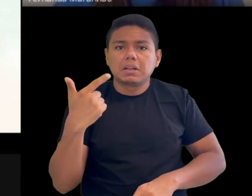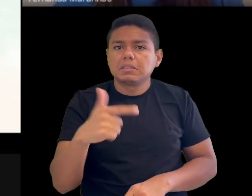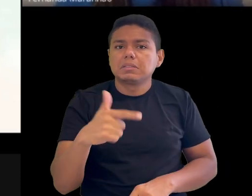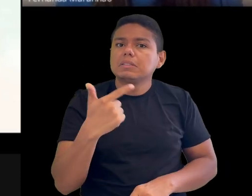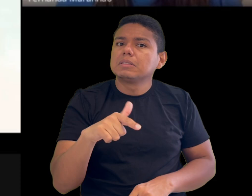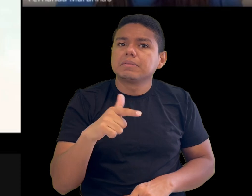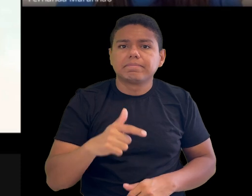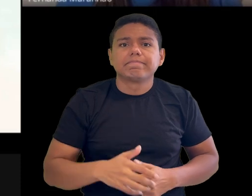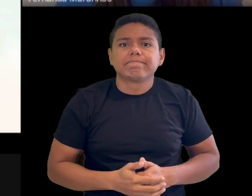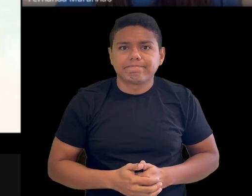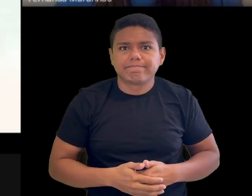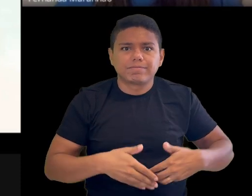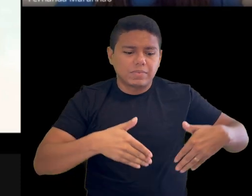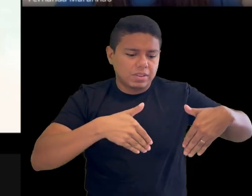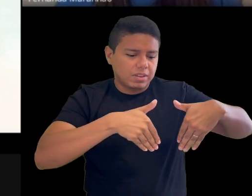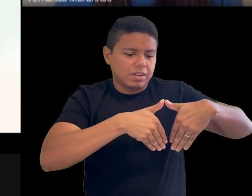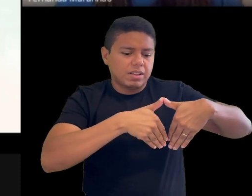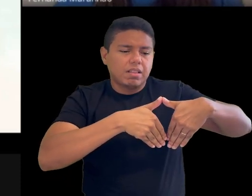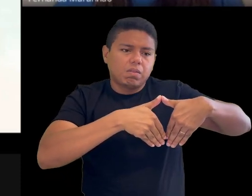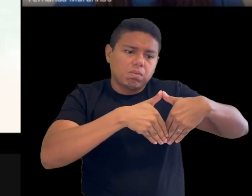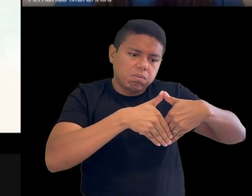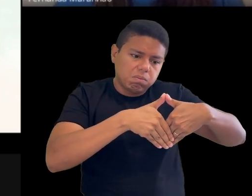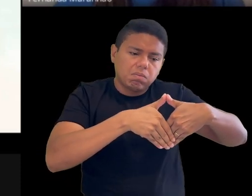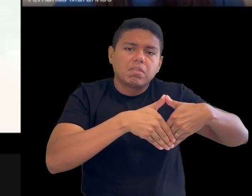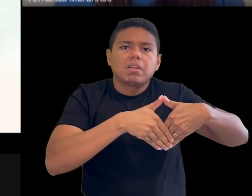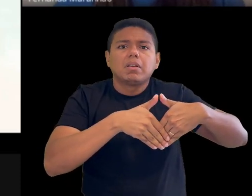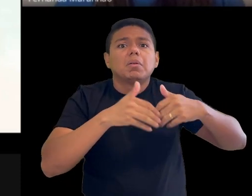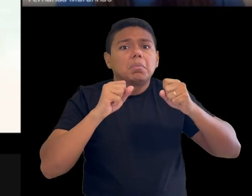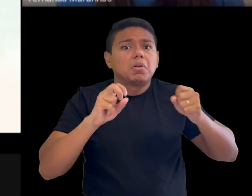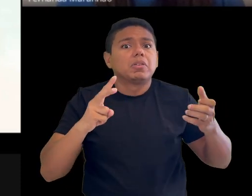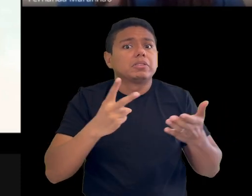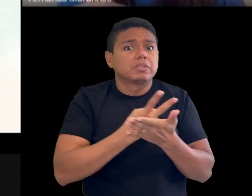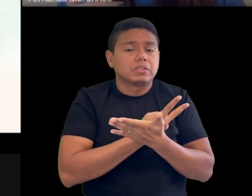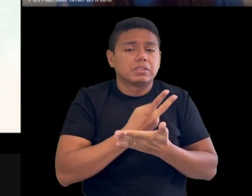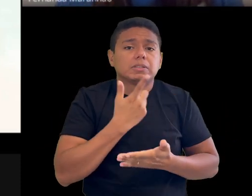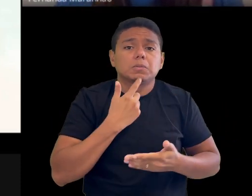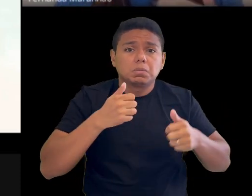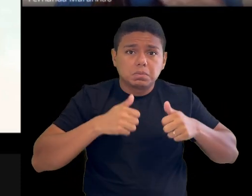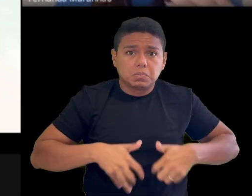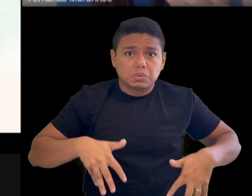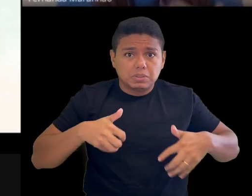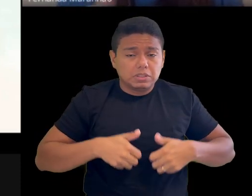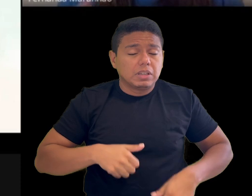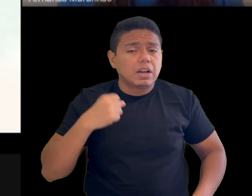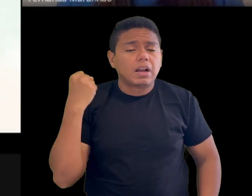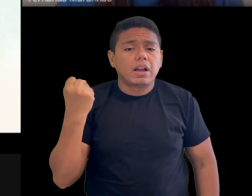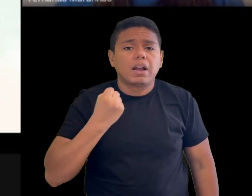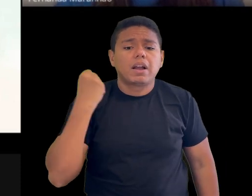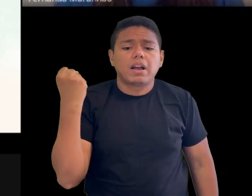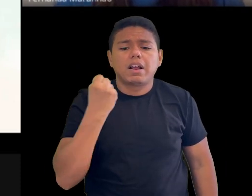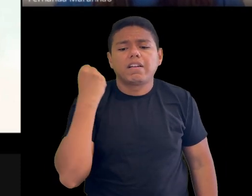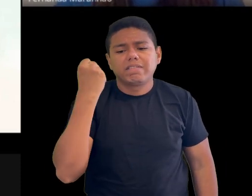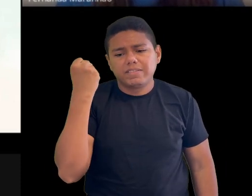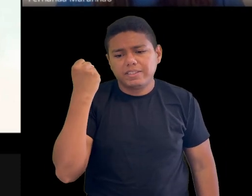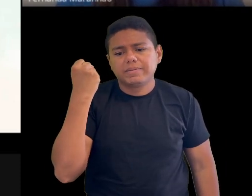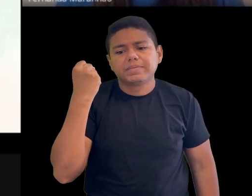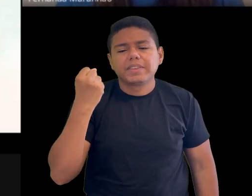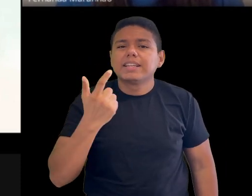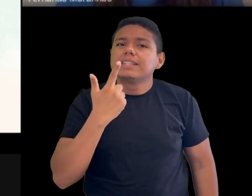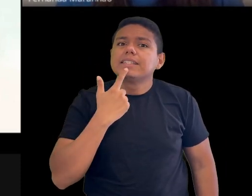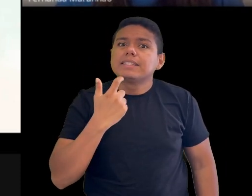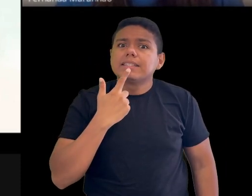contrai, podendo levar a uma hemorragia grave pós-parto. E todo esse sangramento que vai progredindo e piorando